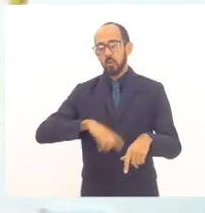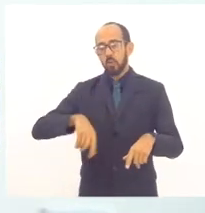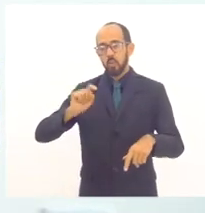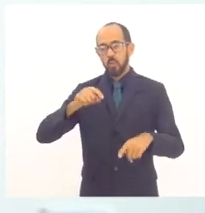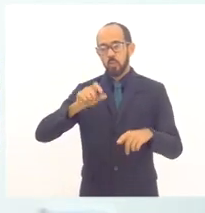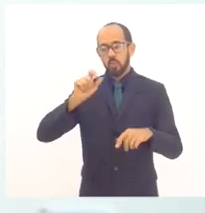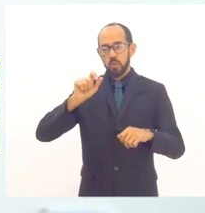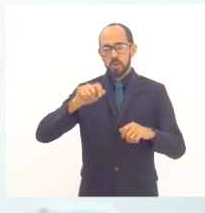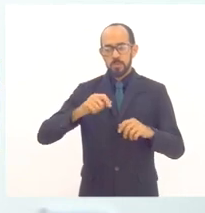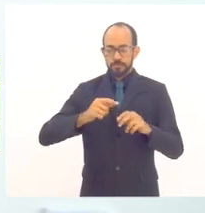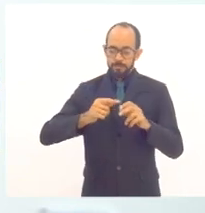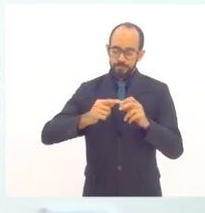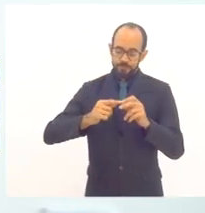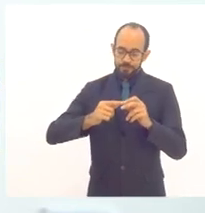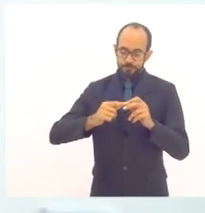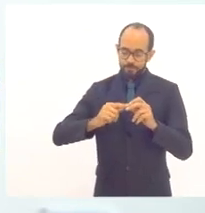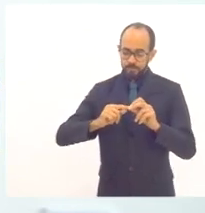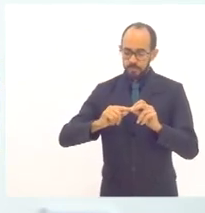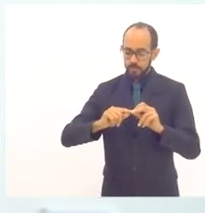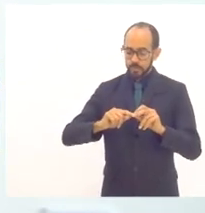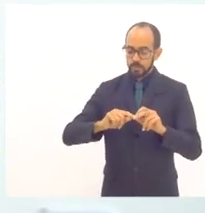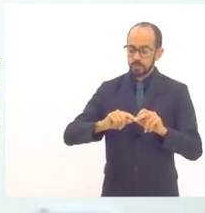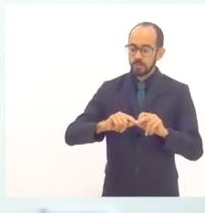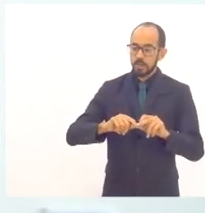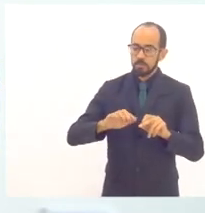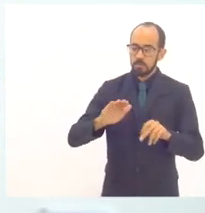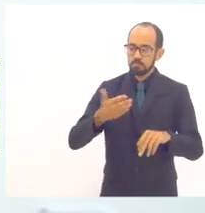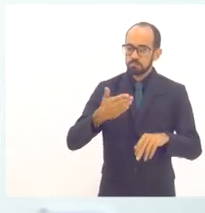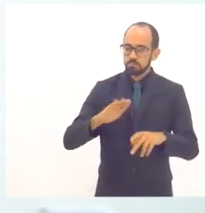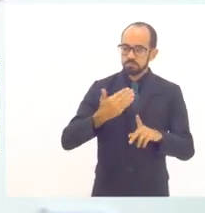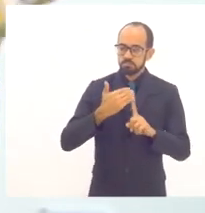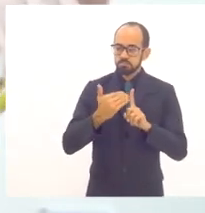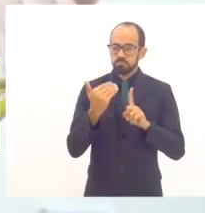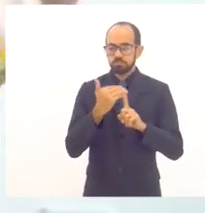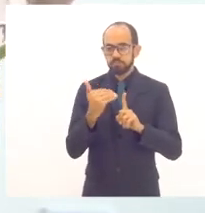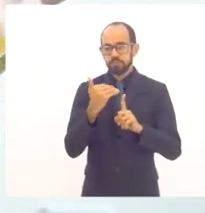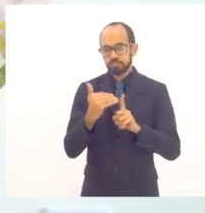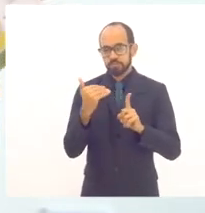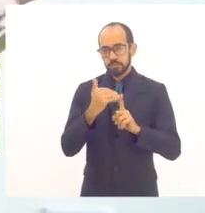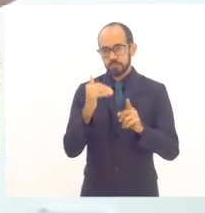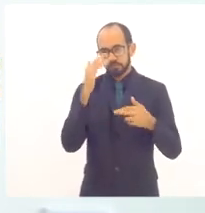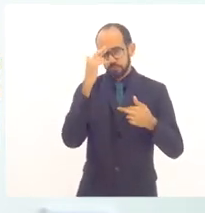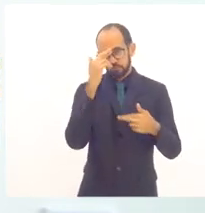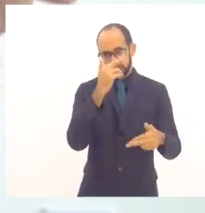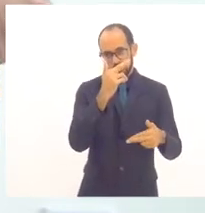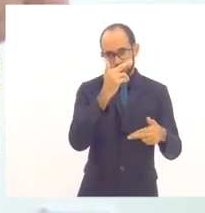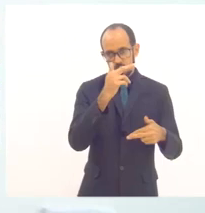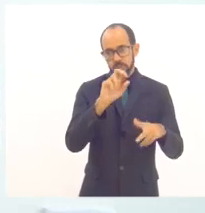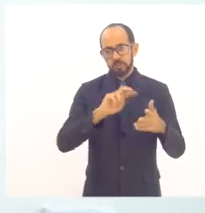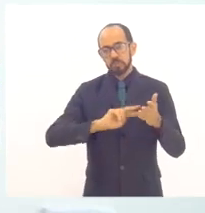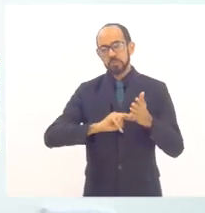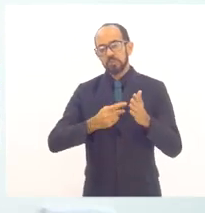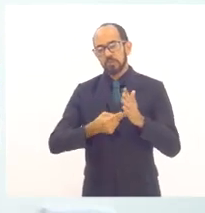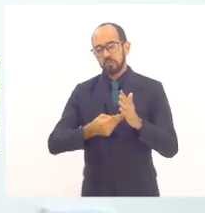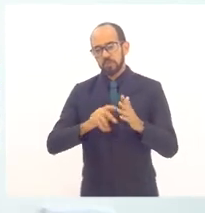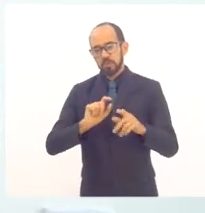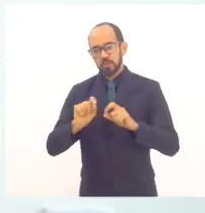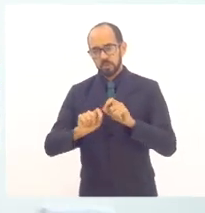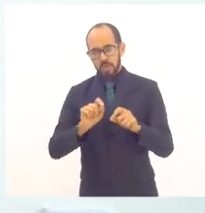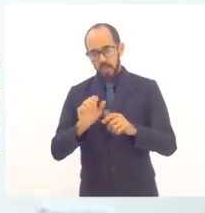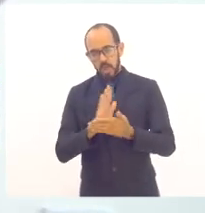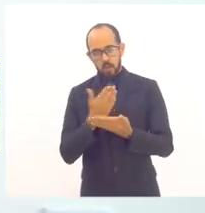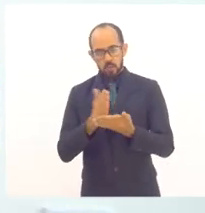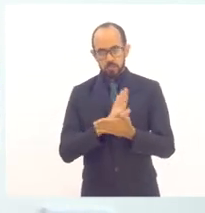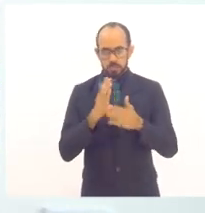barra amarela e a letra amarela, parcialmente cumpridas. O que, que vem a ser isso? Algumas pessoas, empresas, as